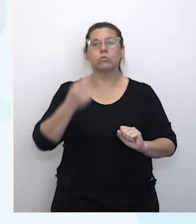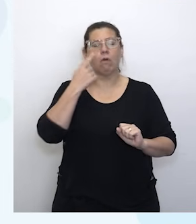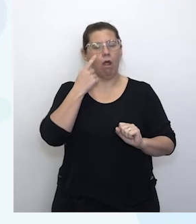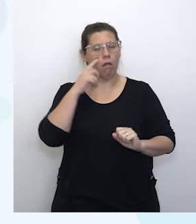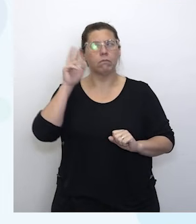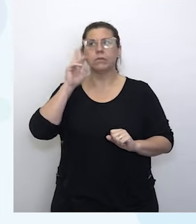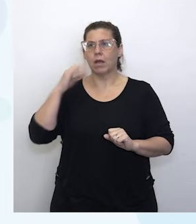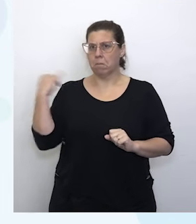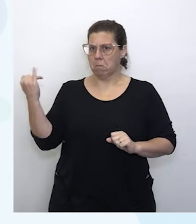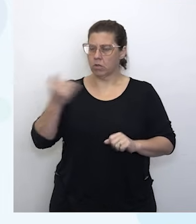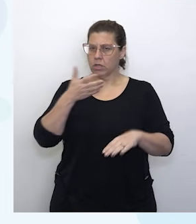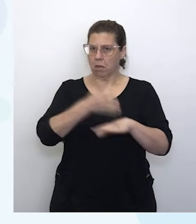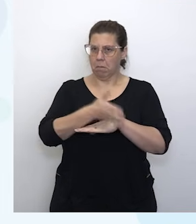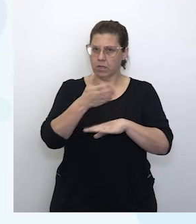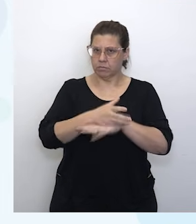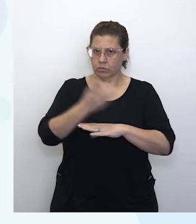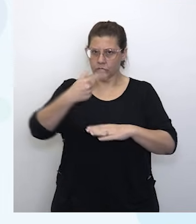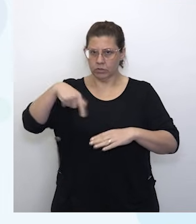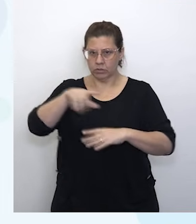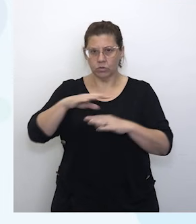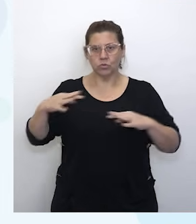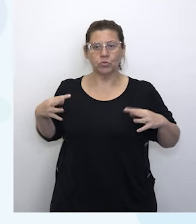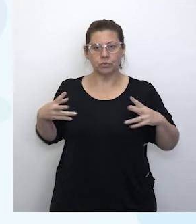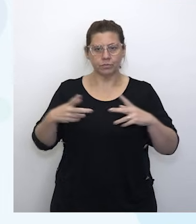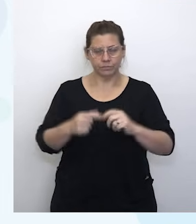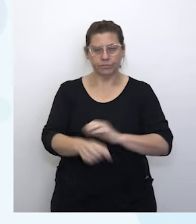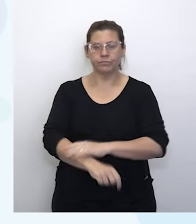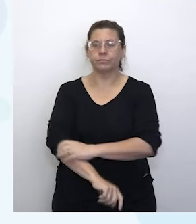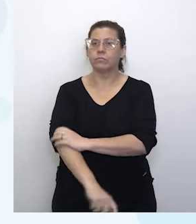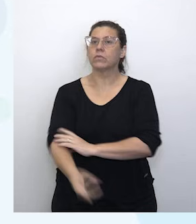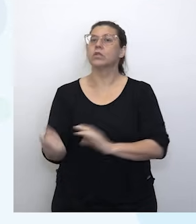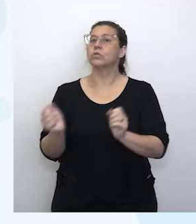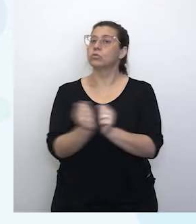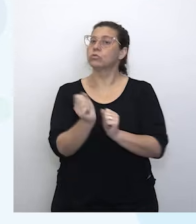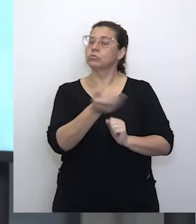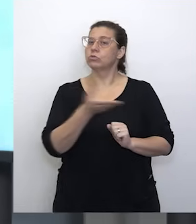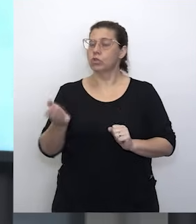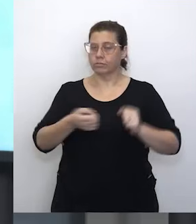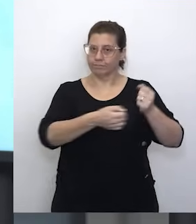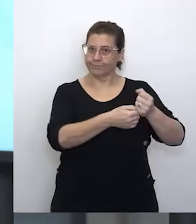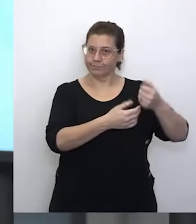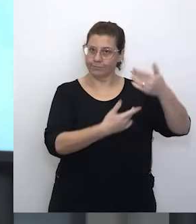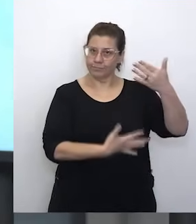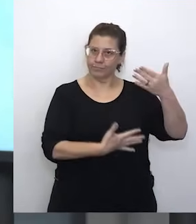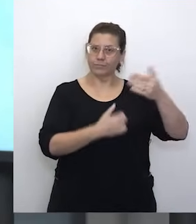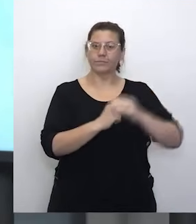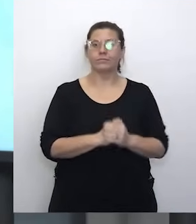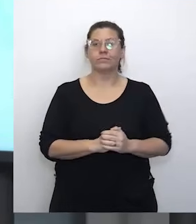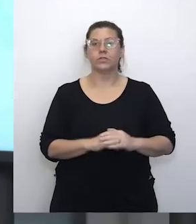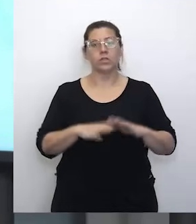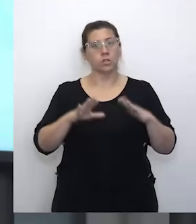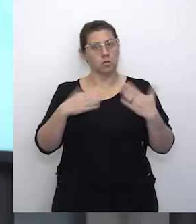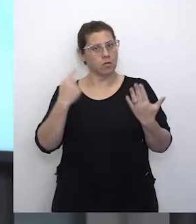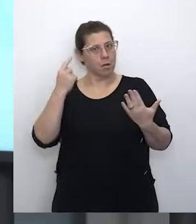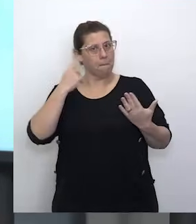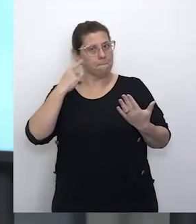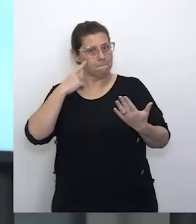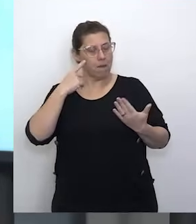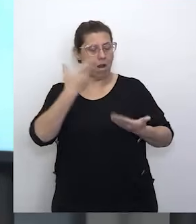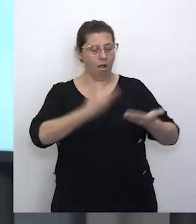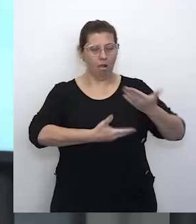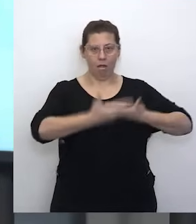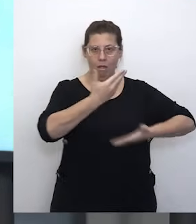muito importante a sua participação aqui, junto com a gente aqui no chat. E quando a gente fala de interação, a gente fala